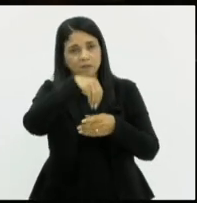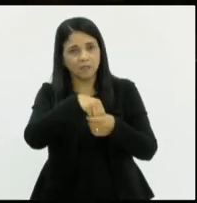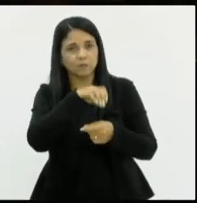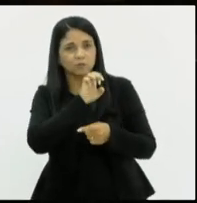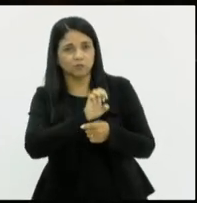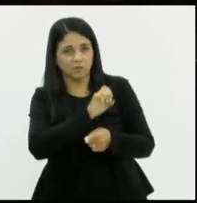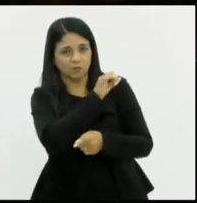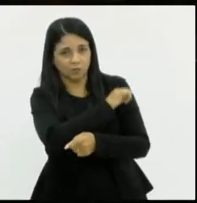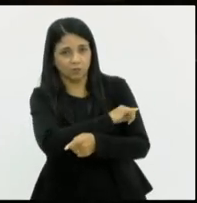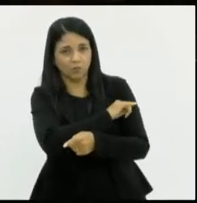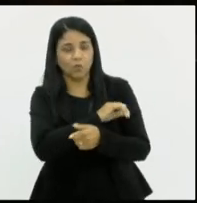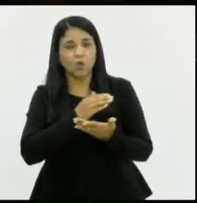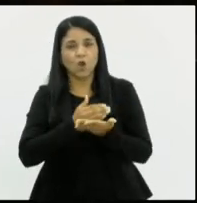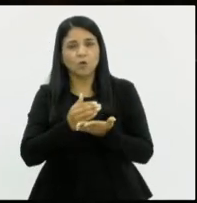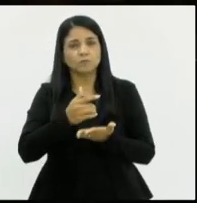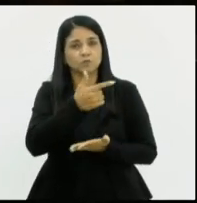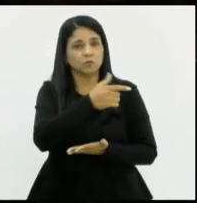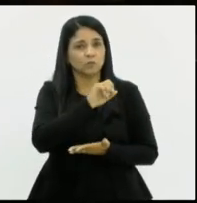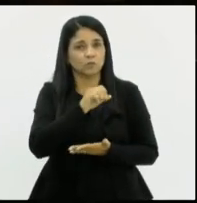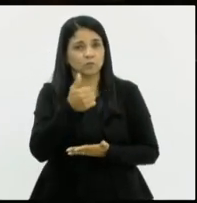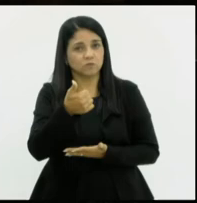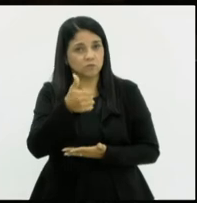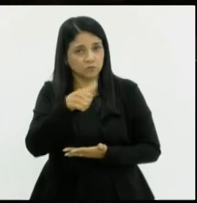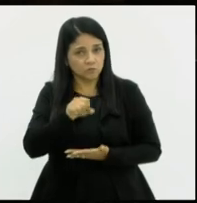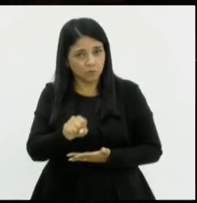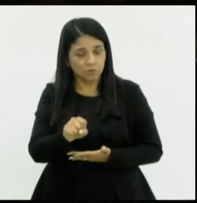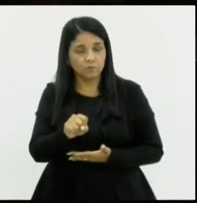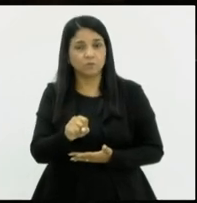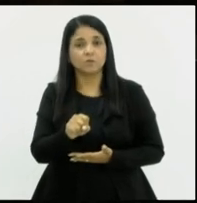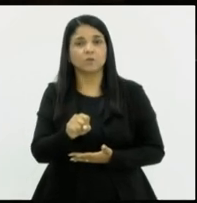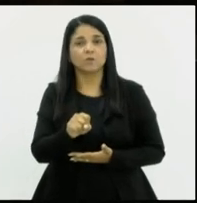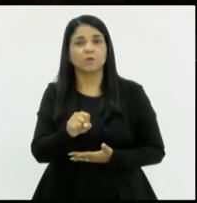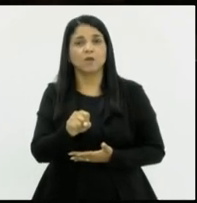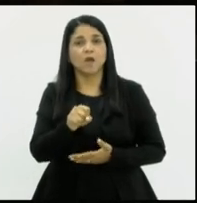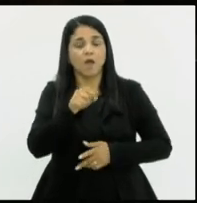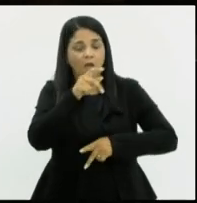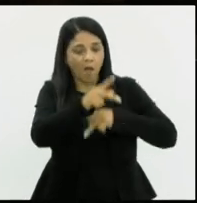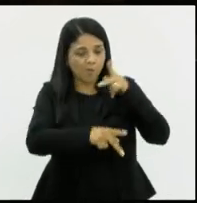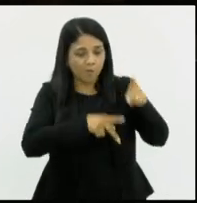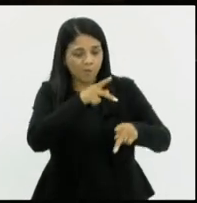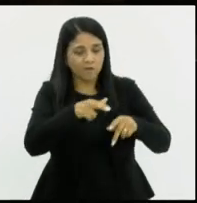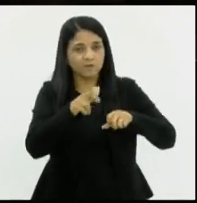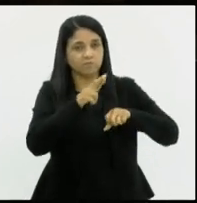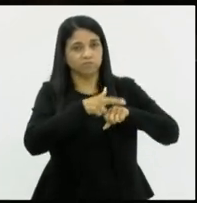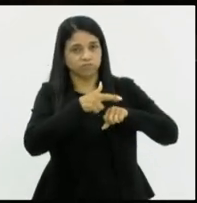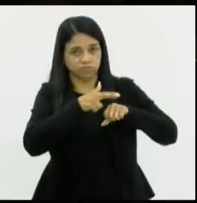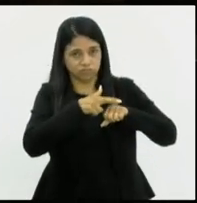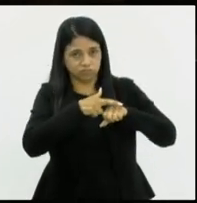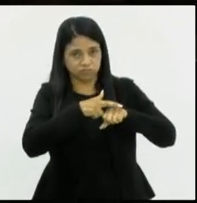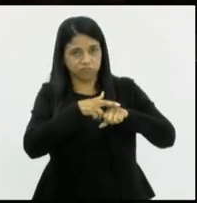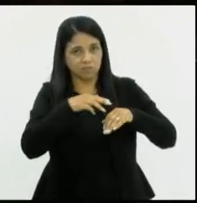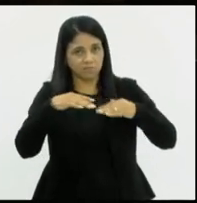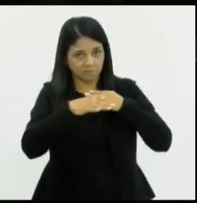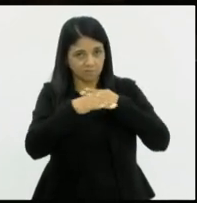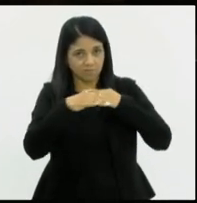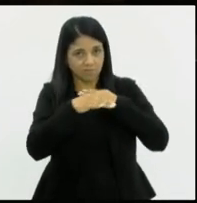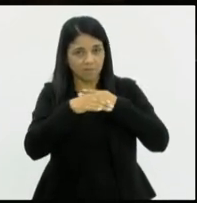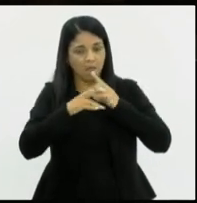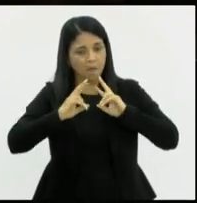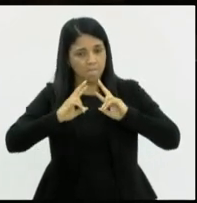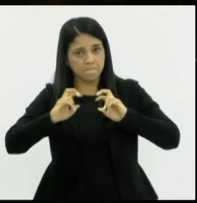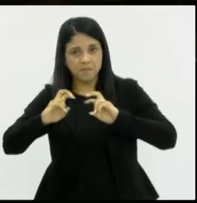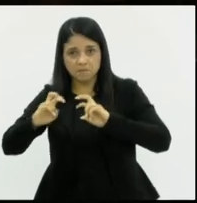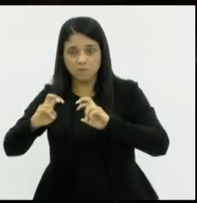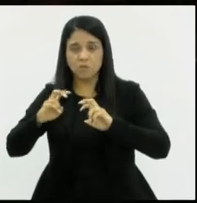tudo começou em 2018, onde a população beforrochense começaram a perceber que a Daniela, que